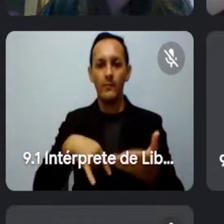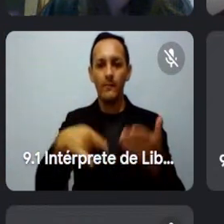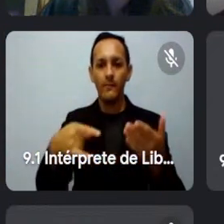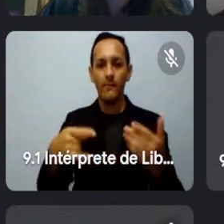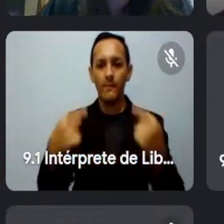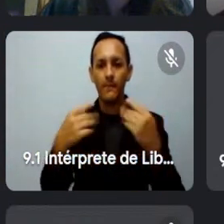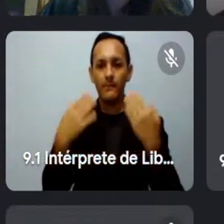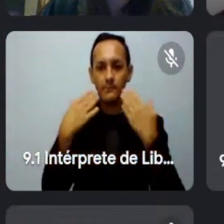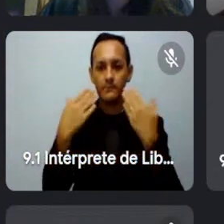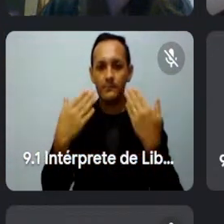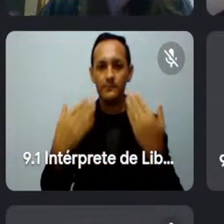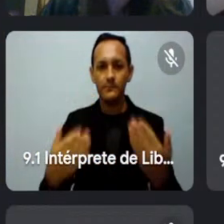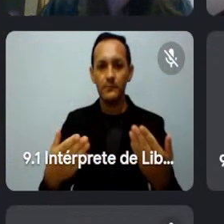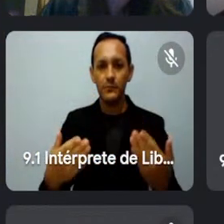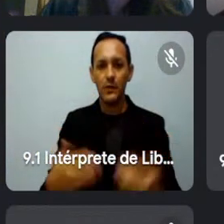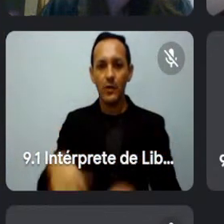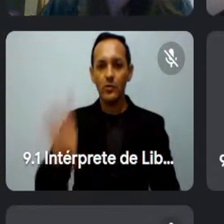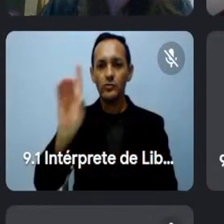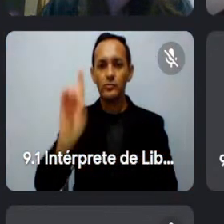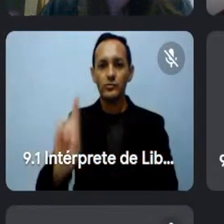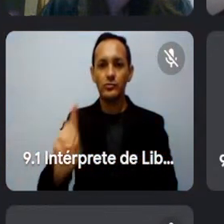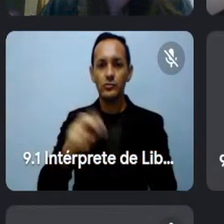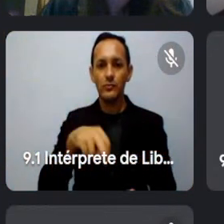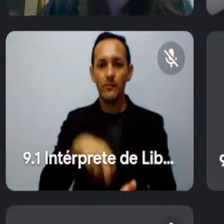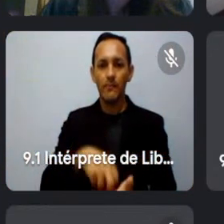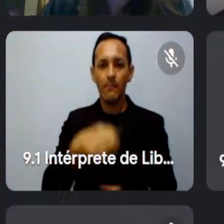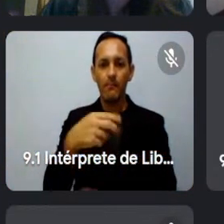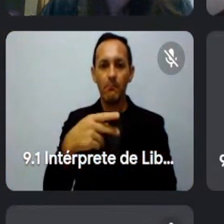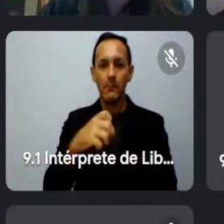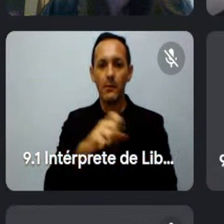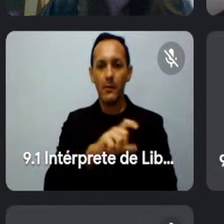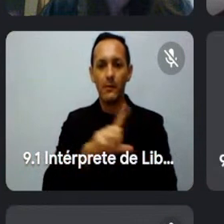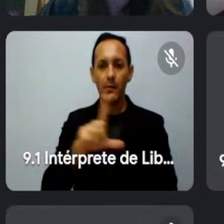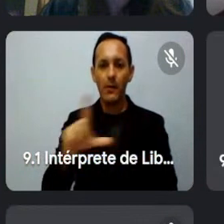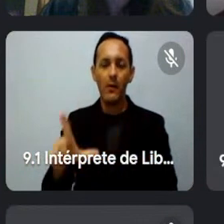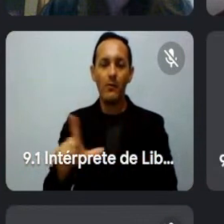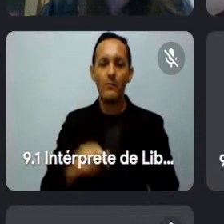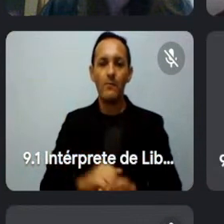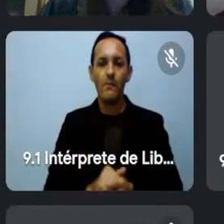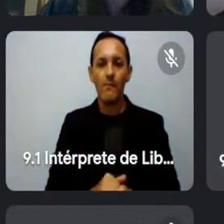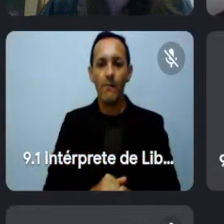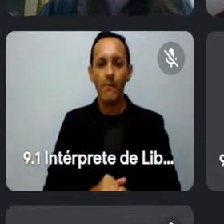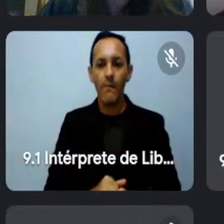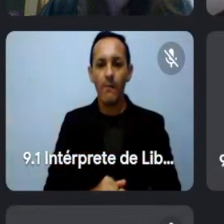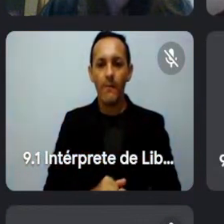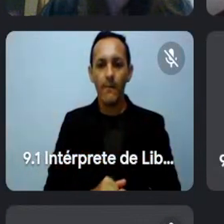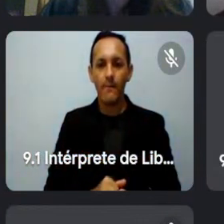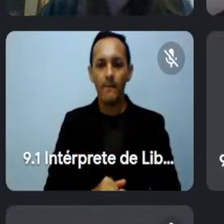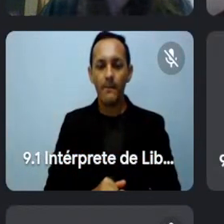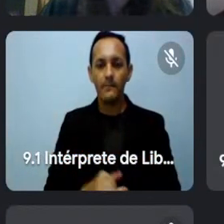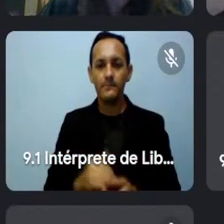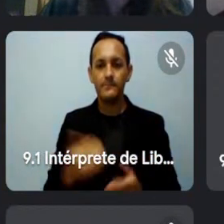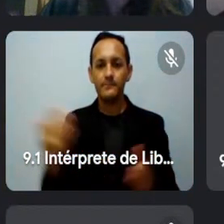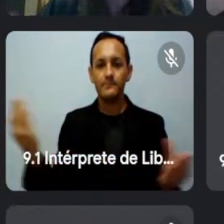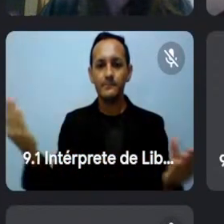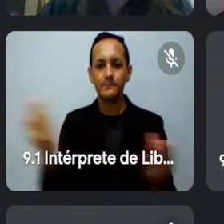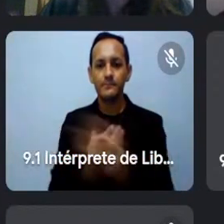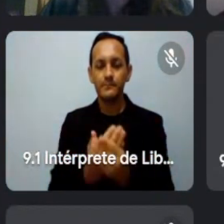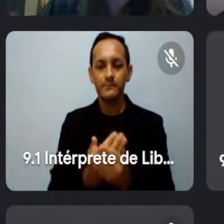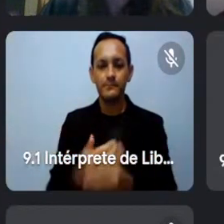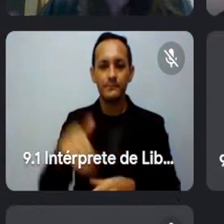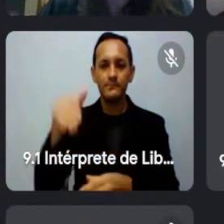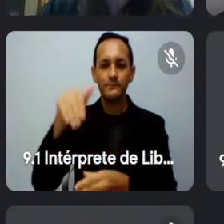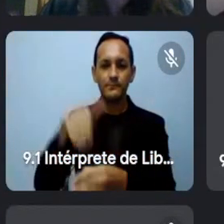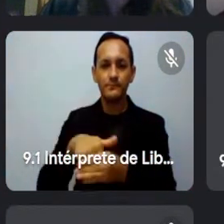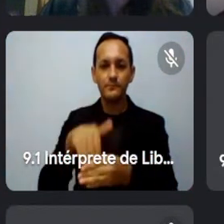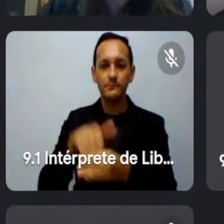bem o que que é a questão do Direito Penal E no caso o processo eleitoral e